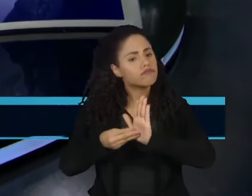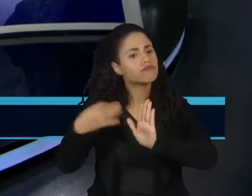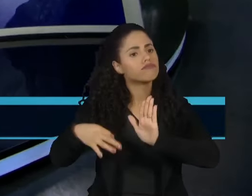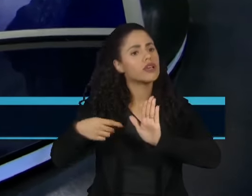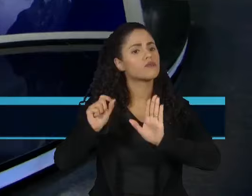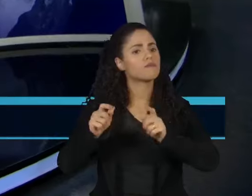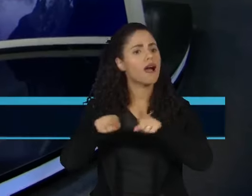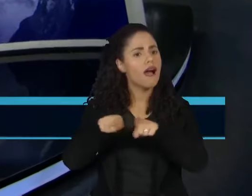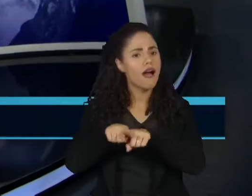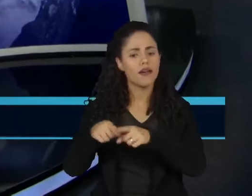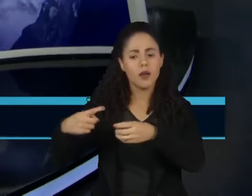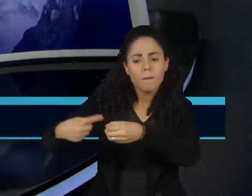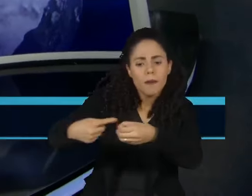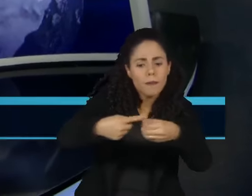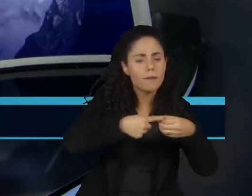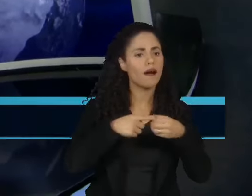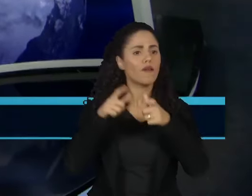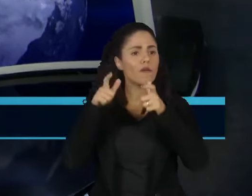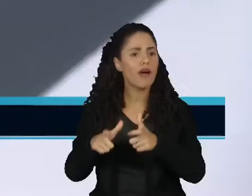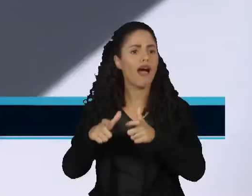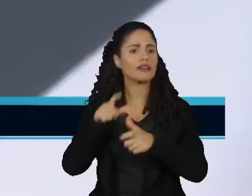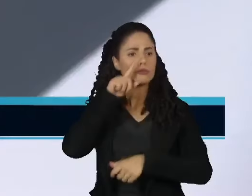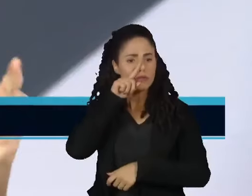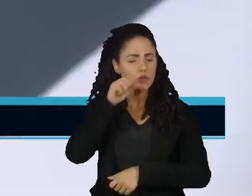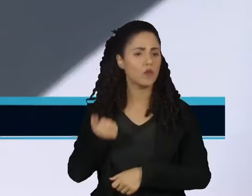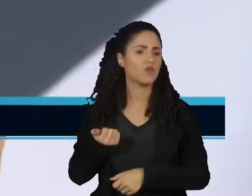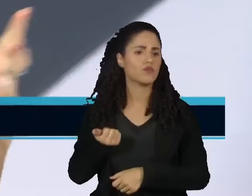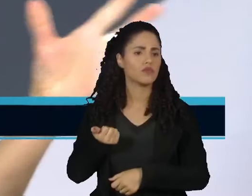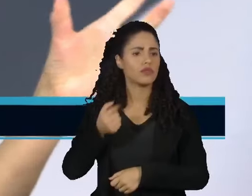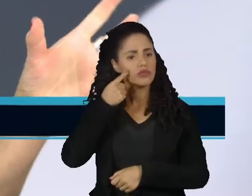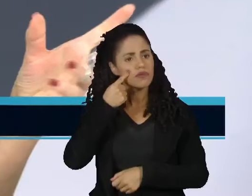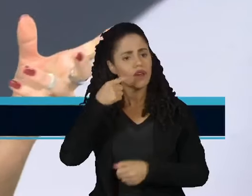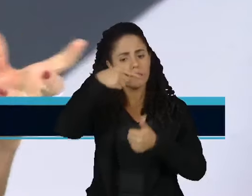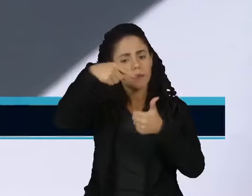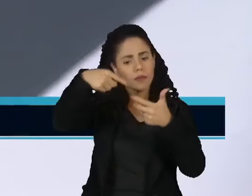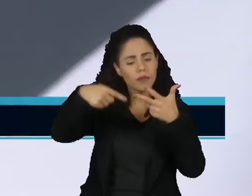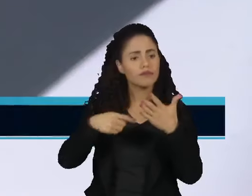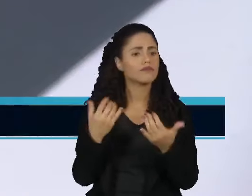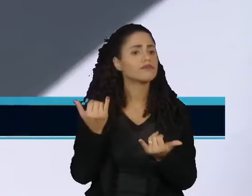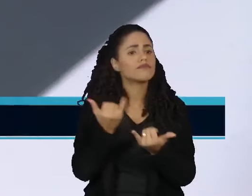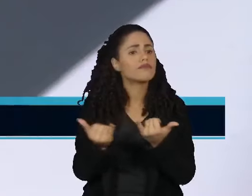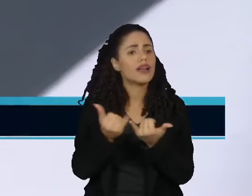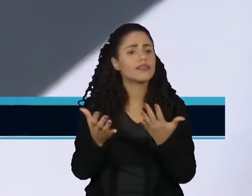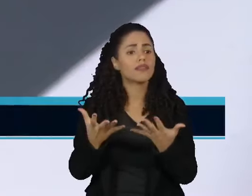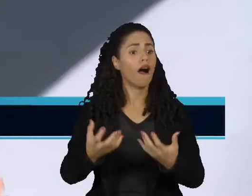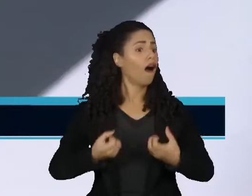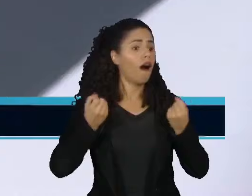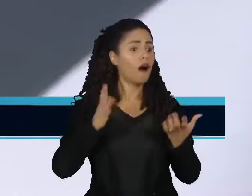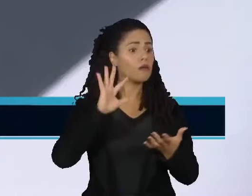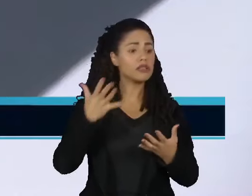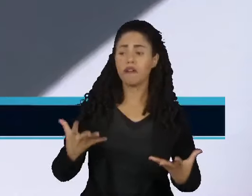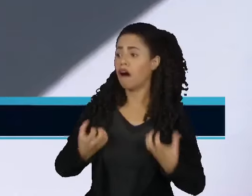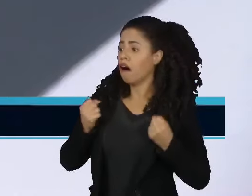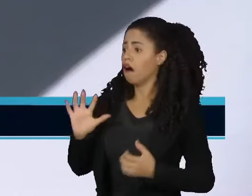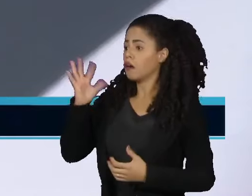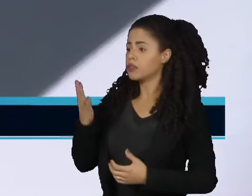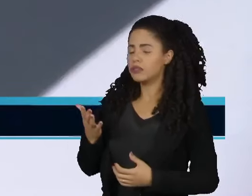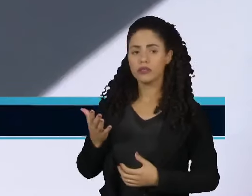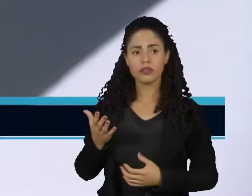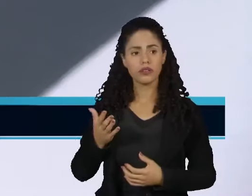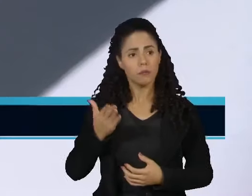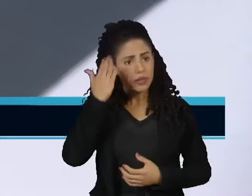entre municípios que estão em áreas mais afetadas, não tem. E aí você fica sempre, parece que, surpreso com o fato que estava previsto, né? Assim, você